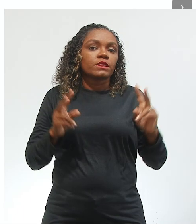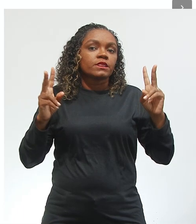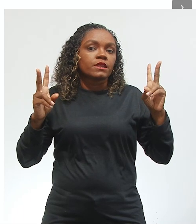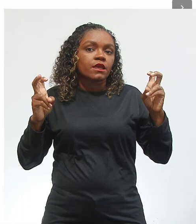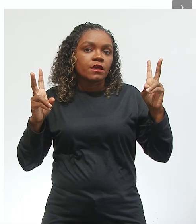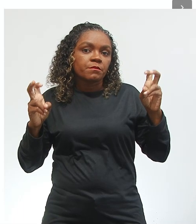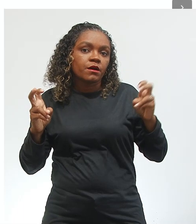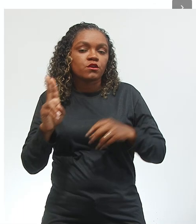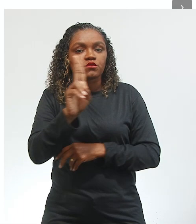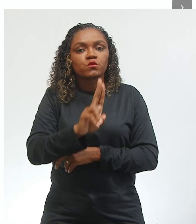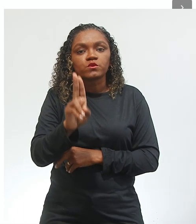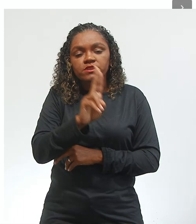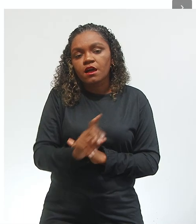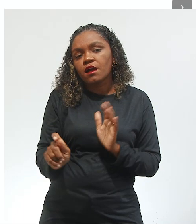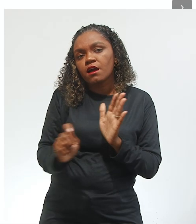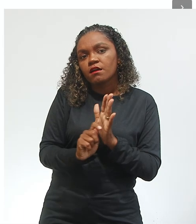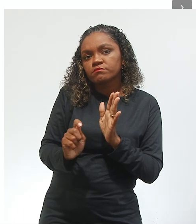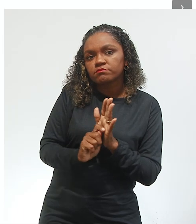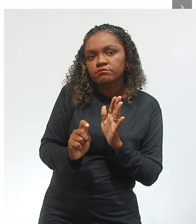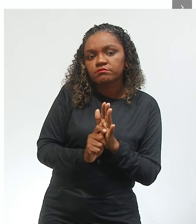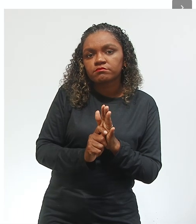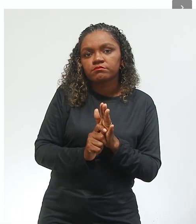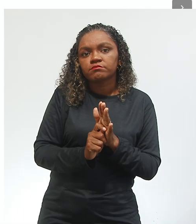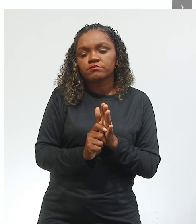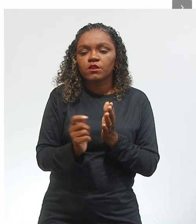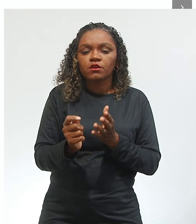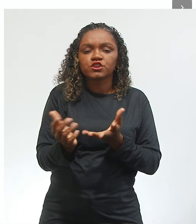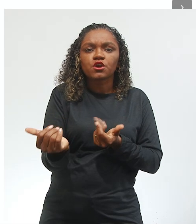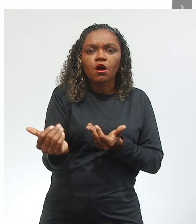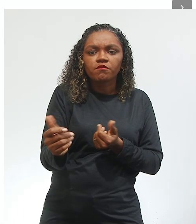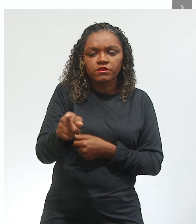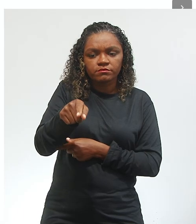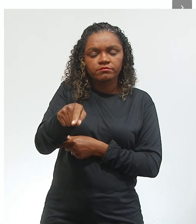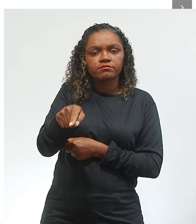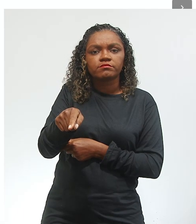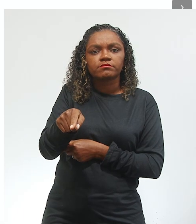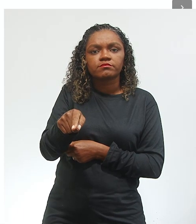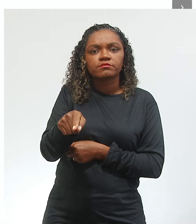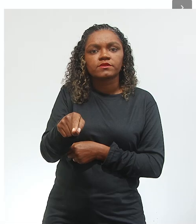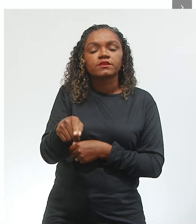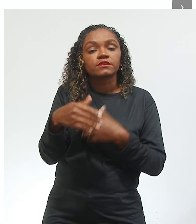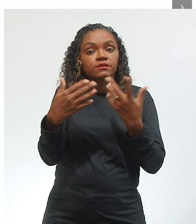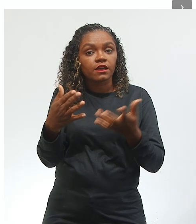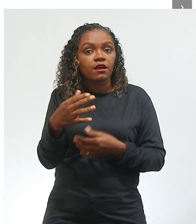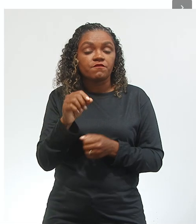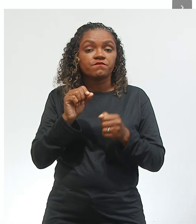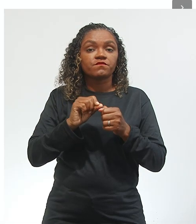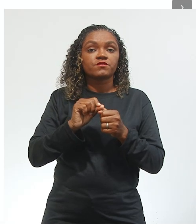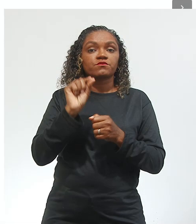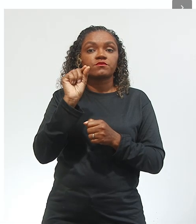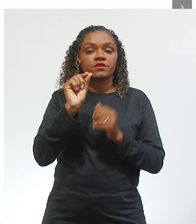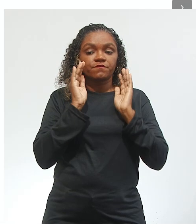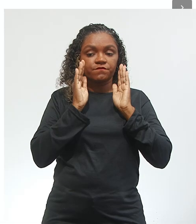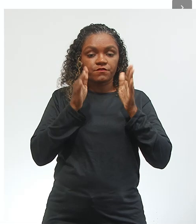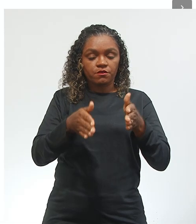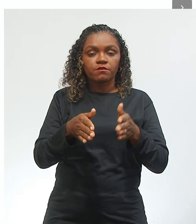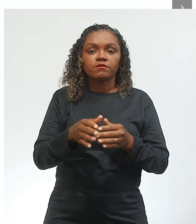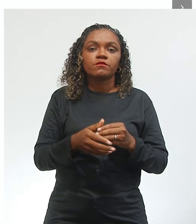campanha sobre consumo de crack com o público jovem, né? E aí você pode